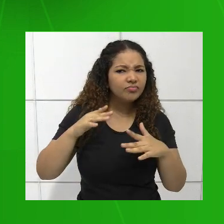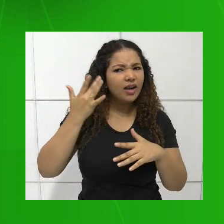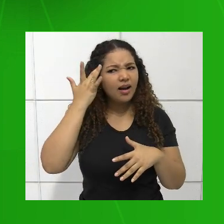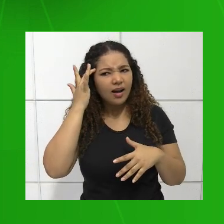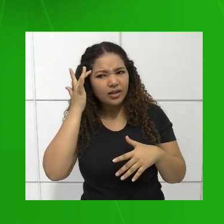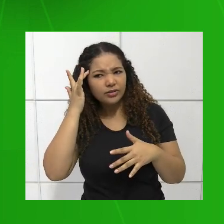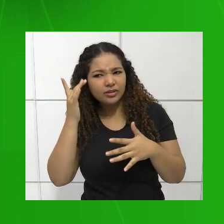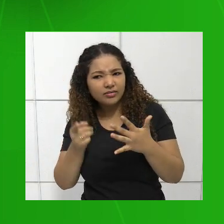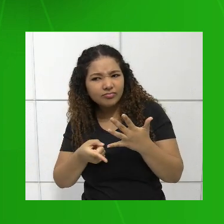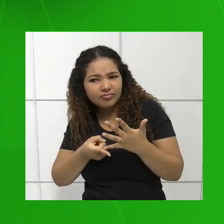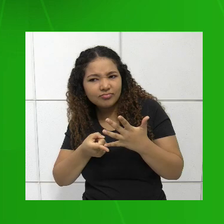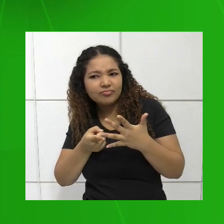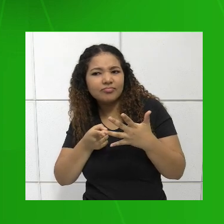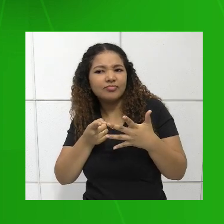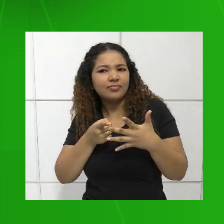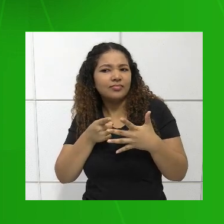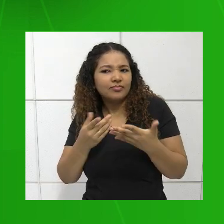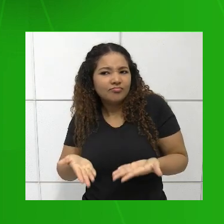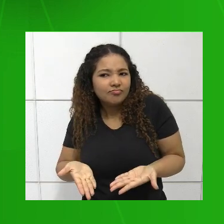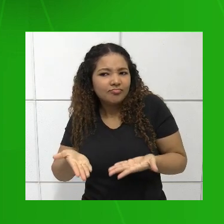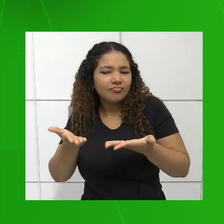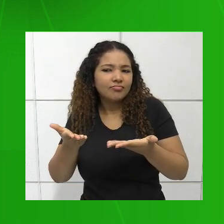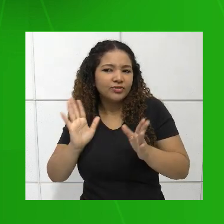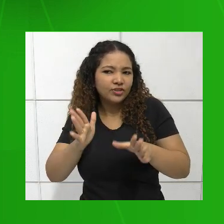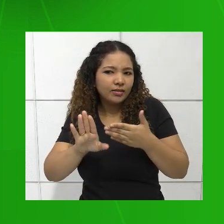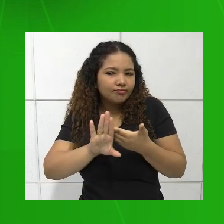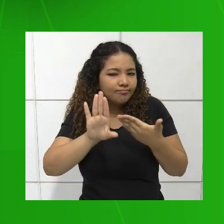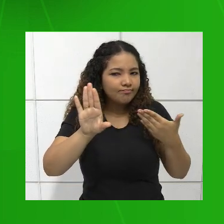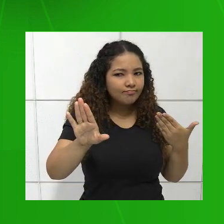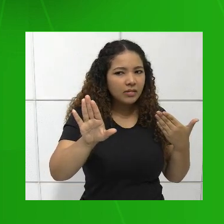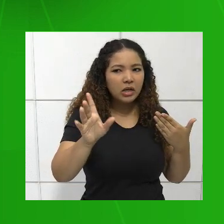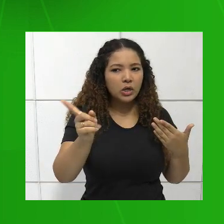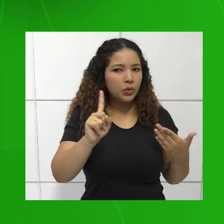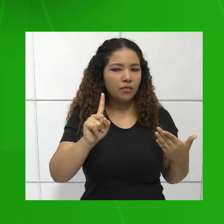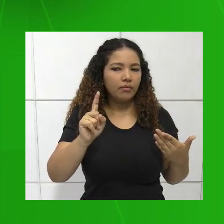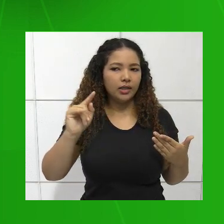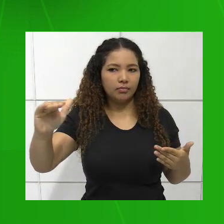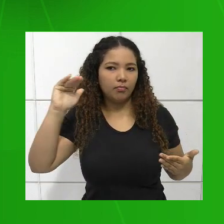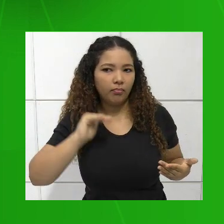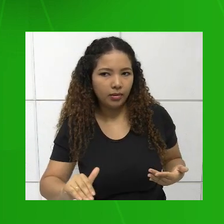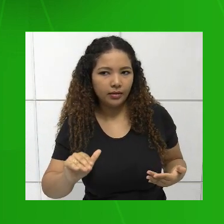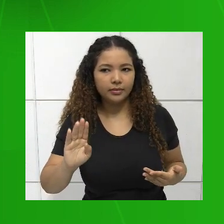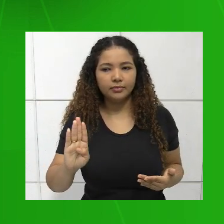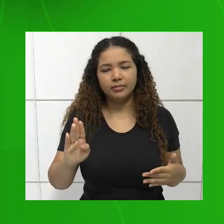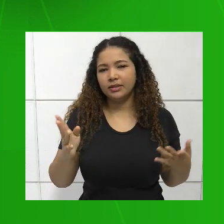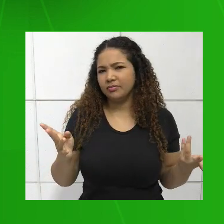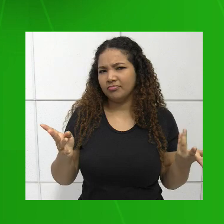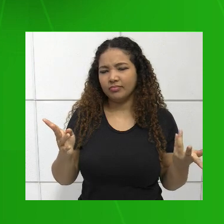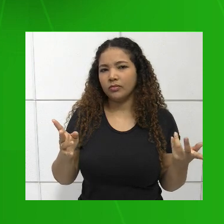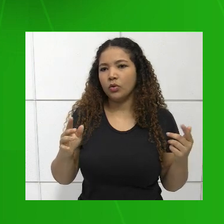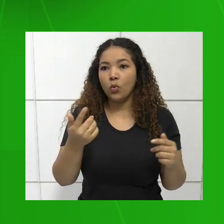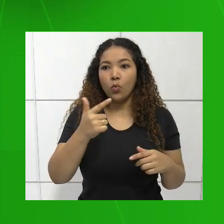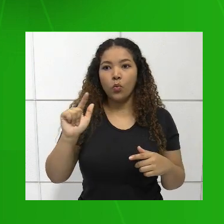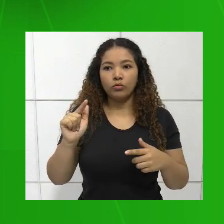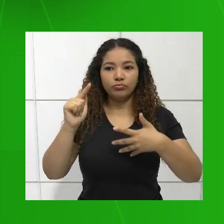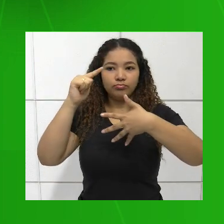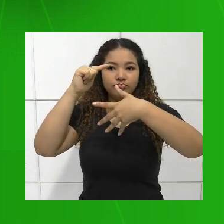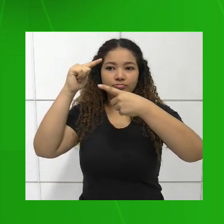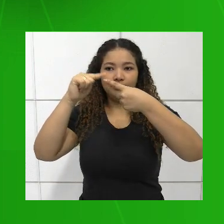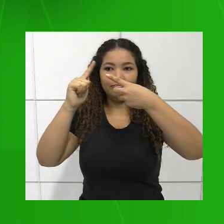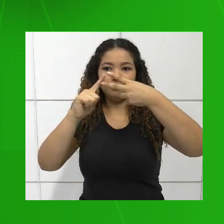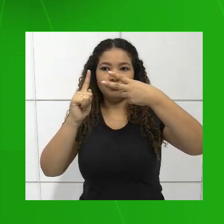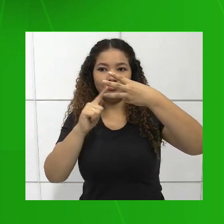e Santos já se afastam de forma bastante importante dessa possibilidade. Os outros, os demais, a partir